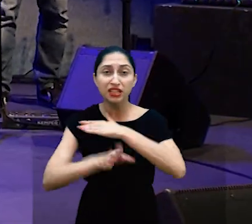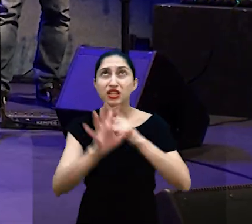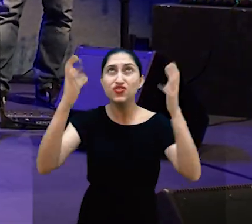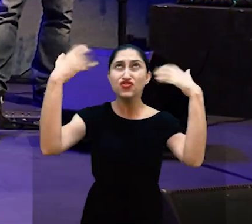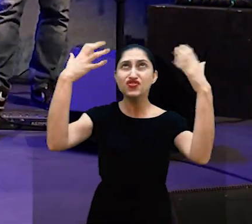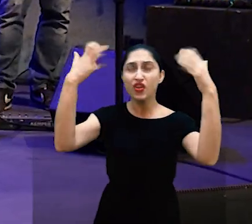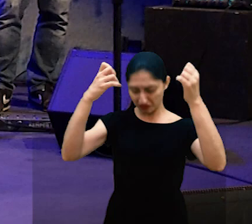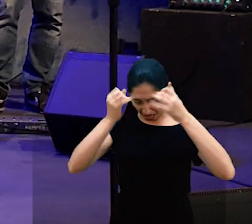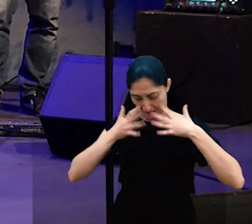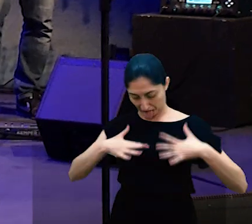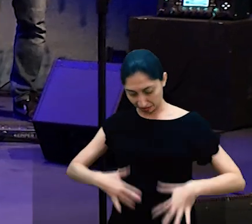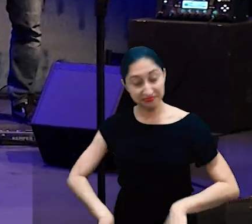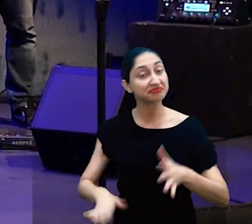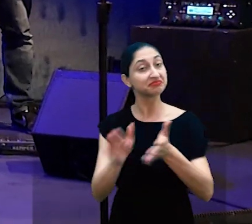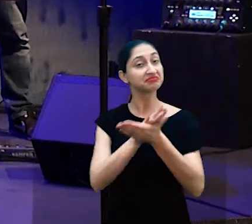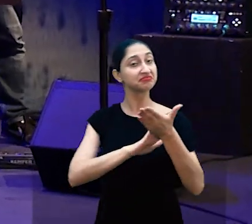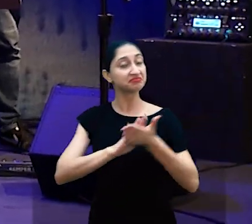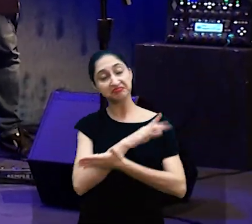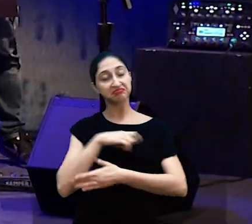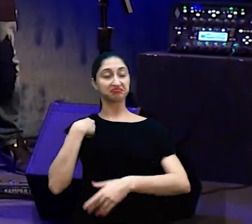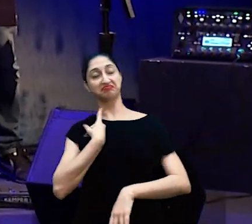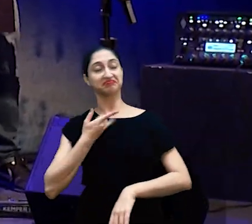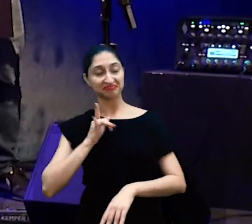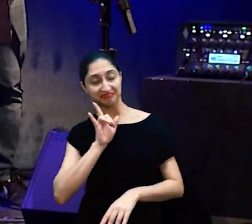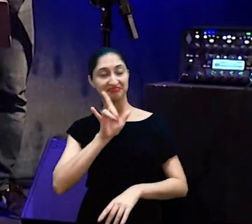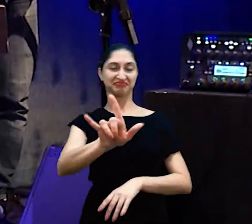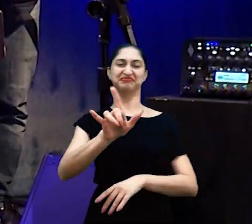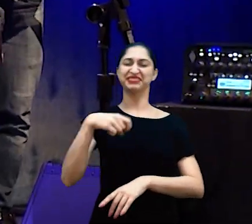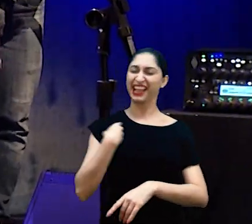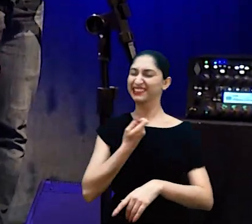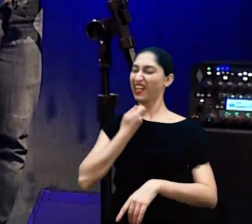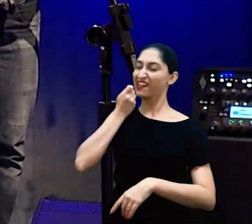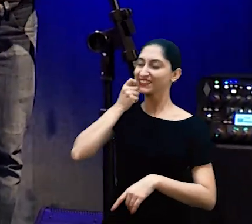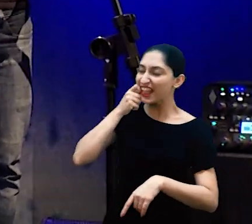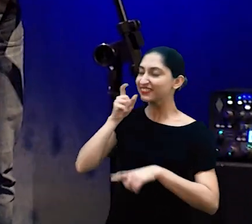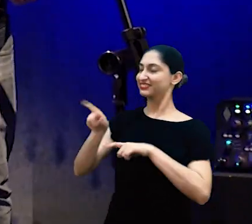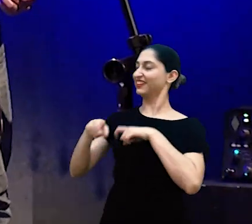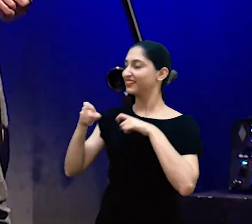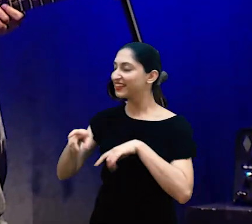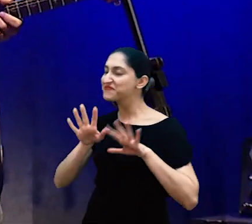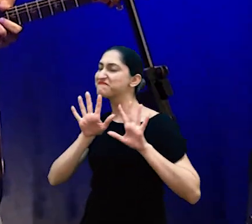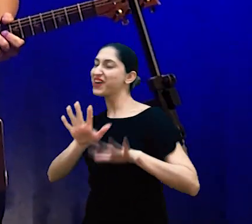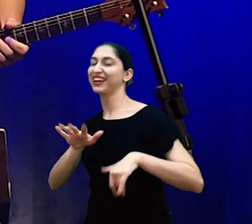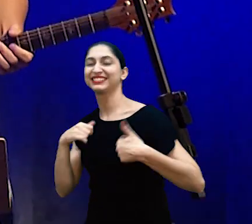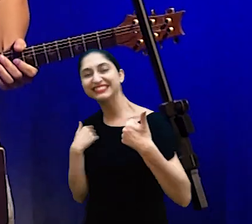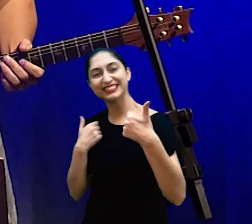entra na chuva e nem moia. Eu é love you, nós é jeca, mas é joia. E nós entra na chuva.